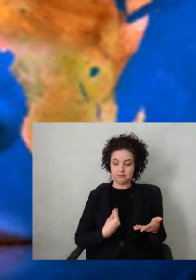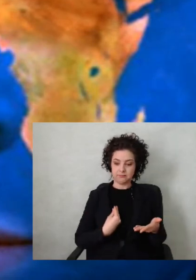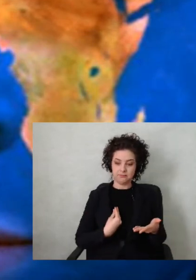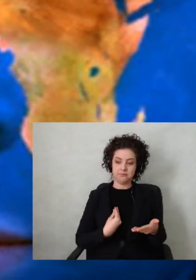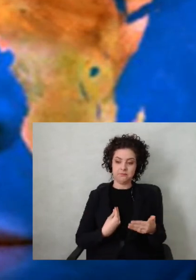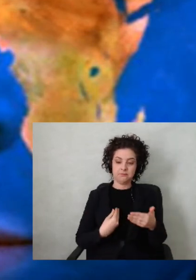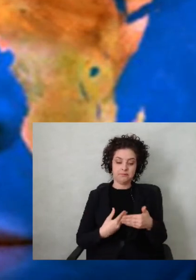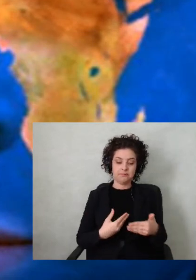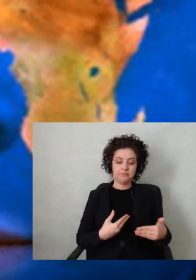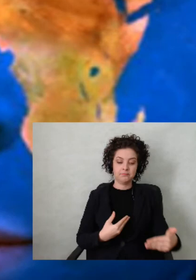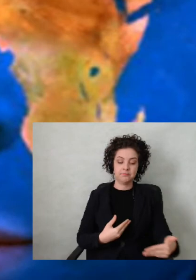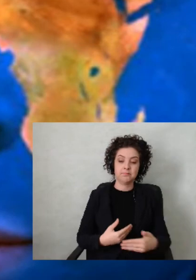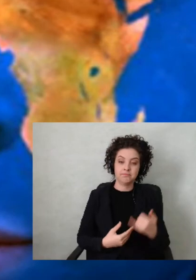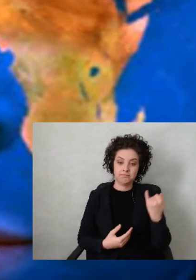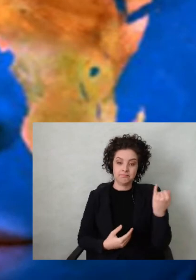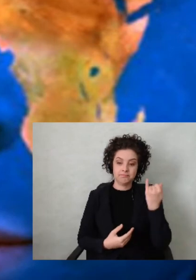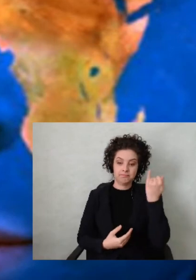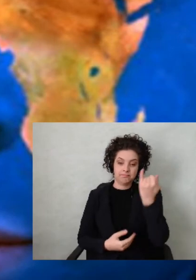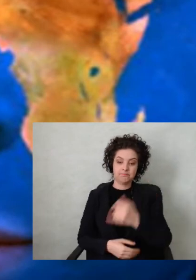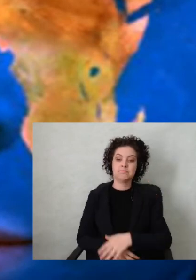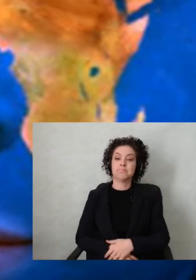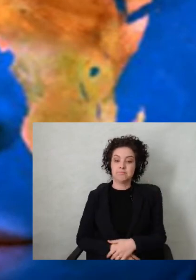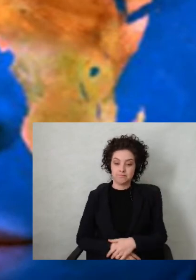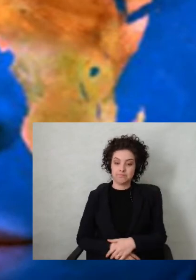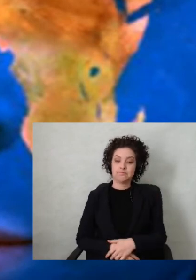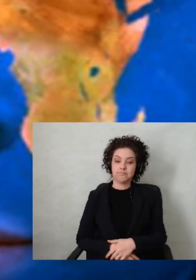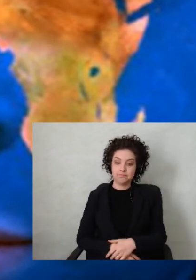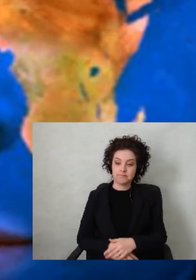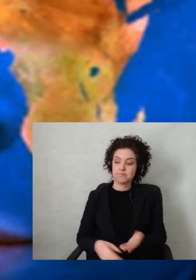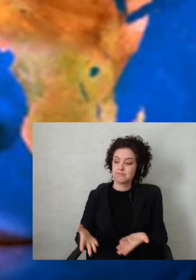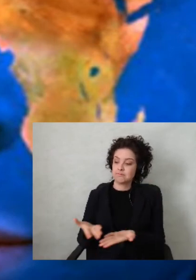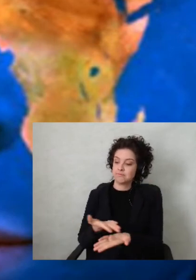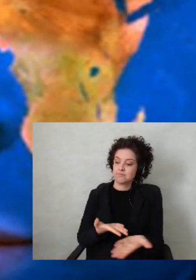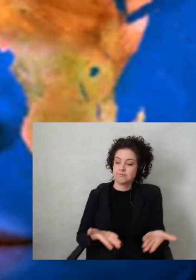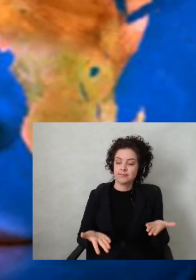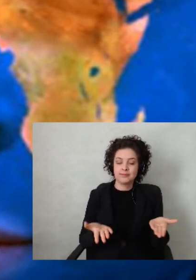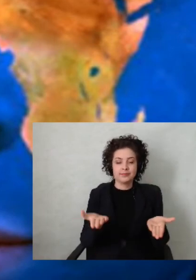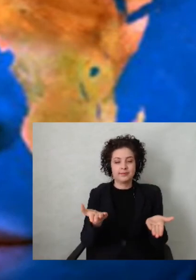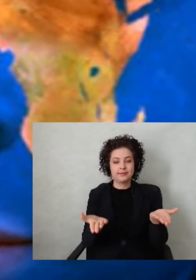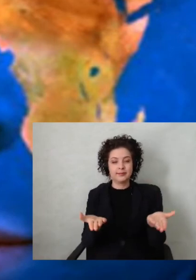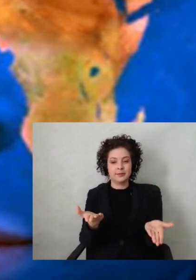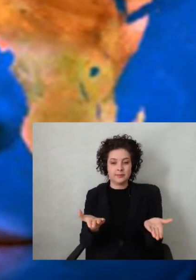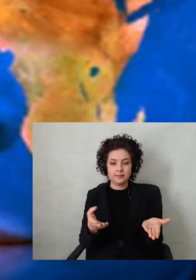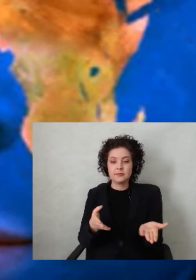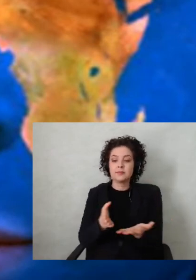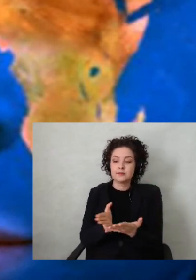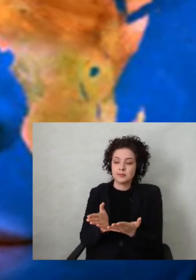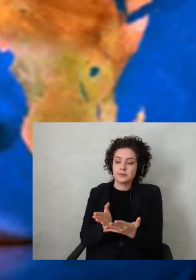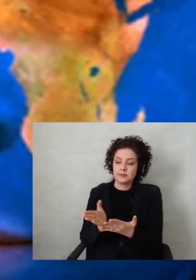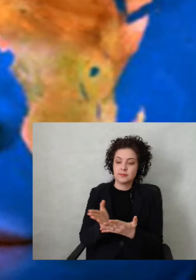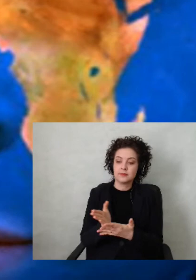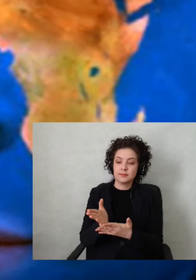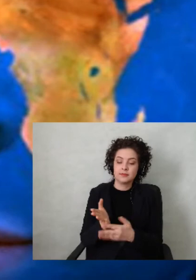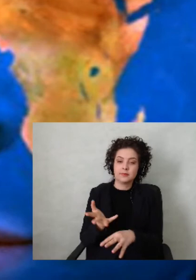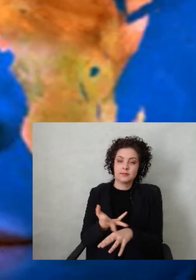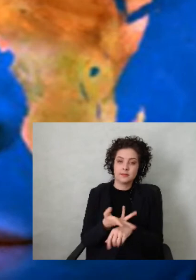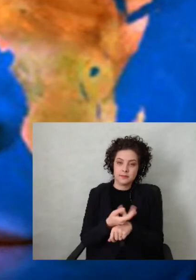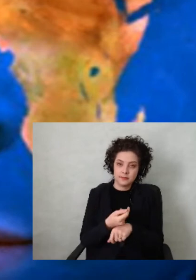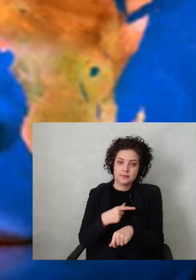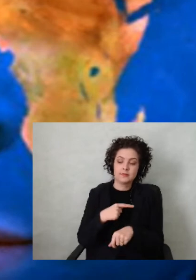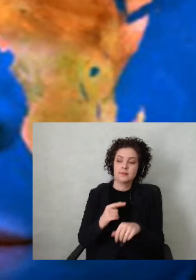é fundamental ter um ambiente de sinergia, um ambiente multidepartamental, multidisciplinar, um instituto